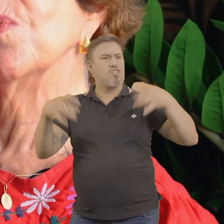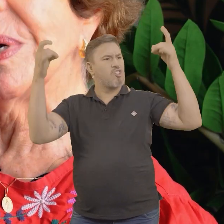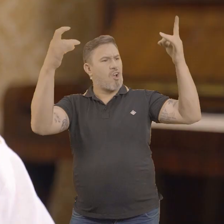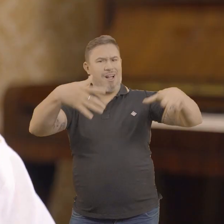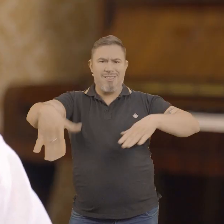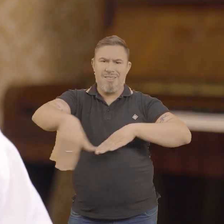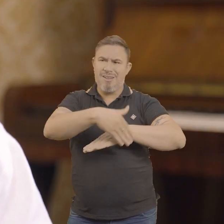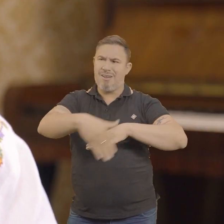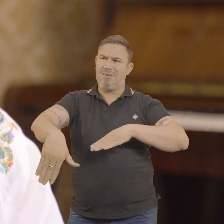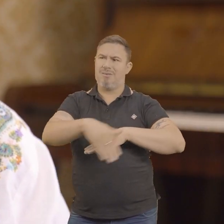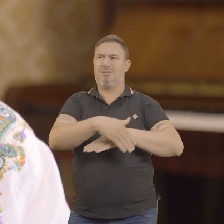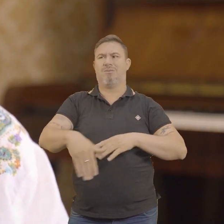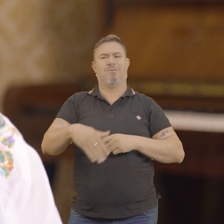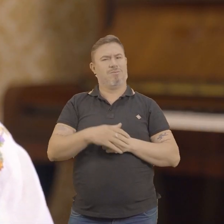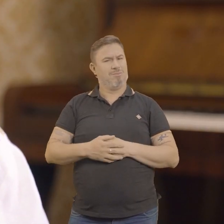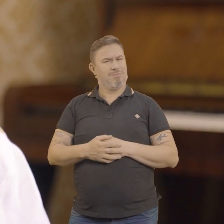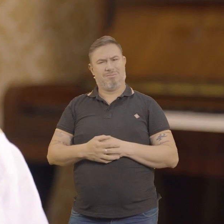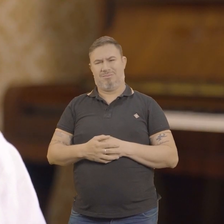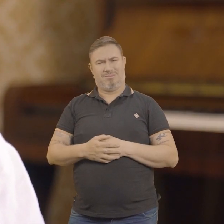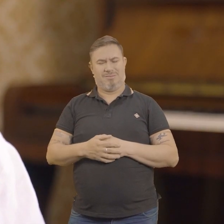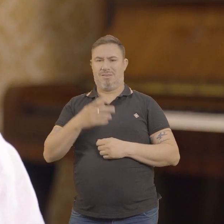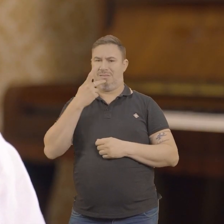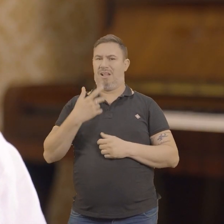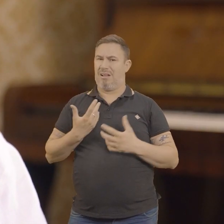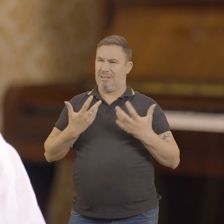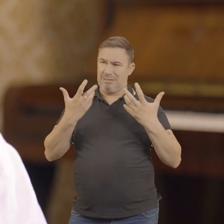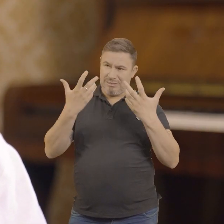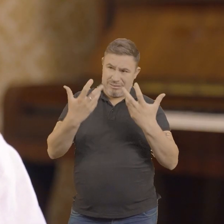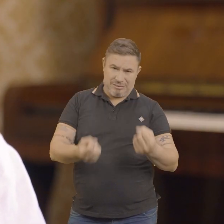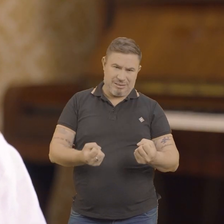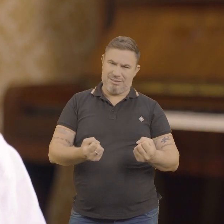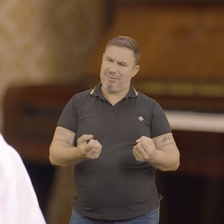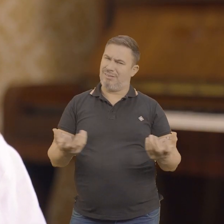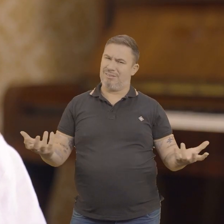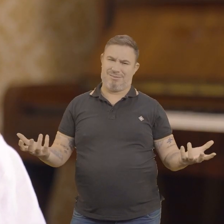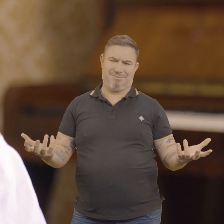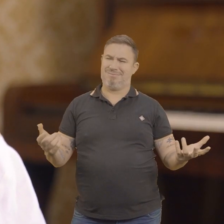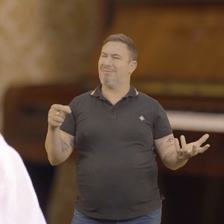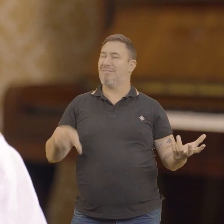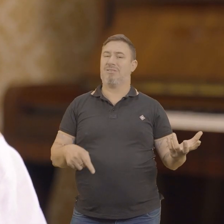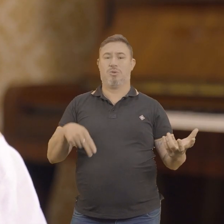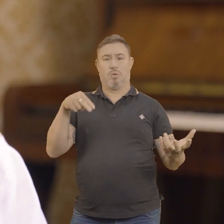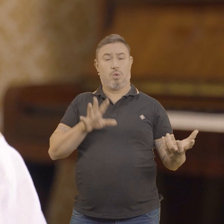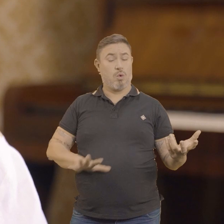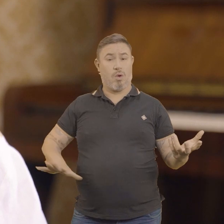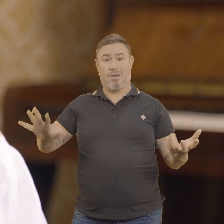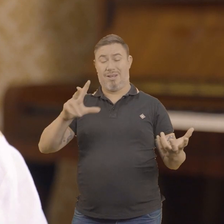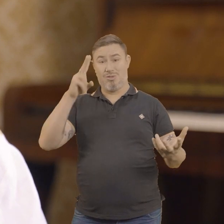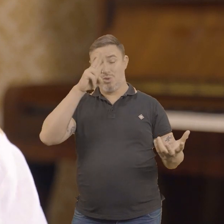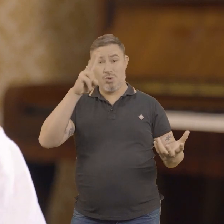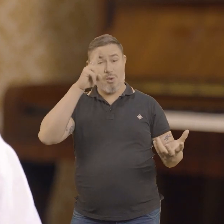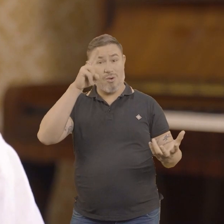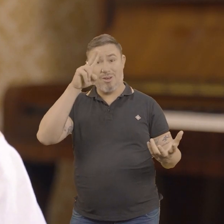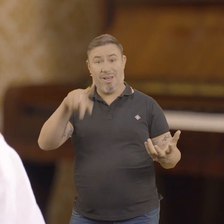da rua. Foi um verdadeiro desastre. Do jeito que a seca é um desastre, né? Para o Nordeste, principalmente, né?